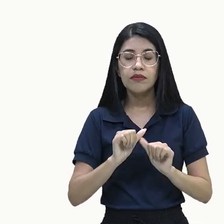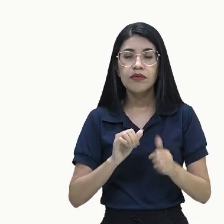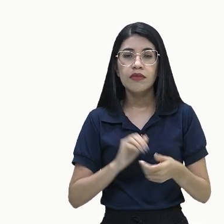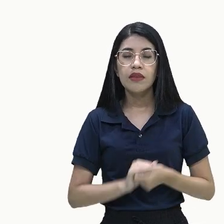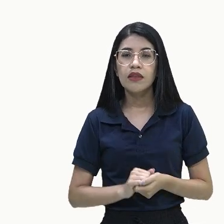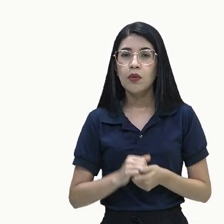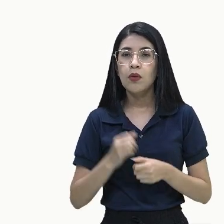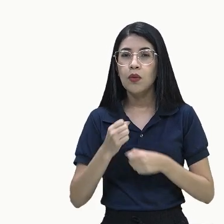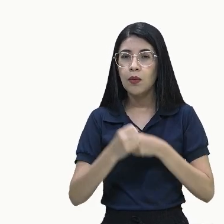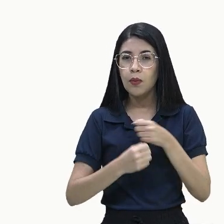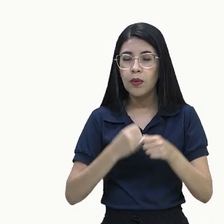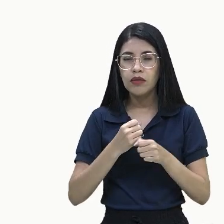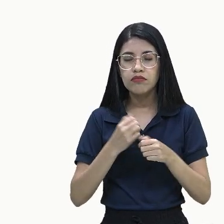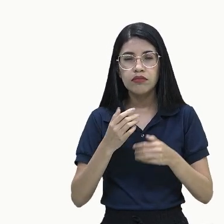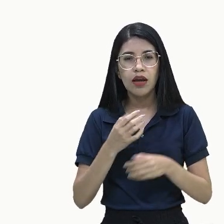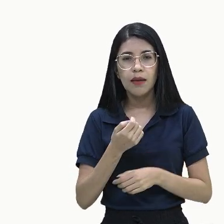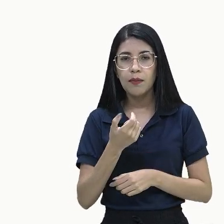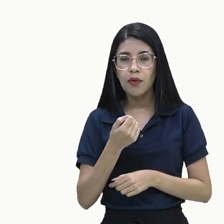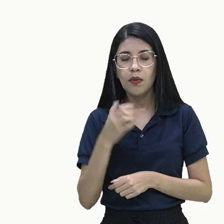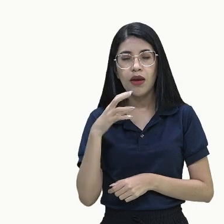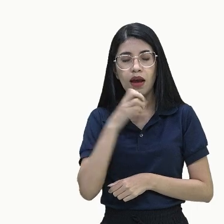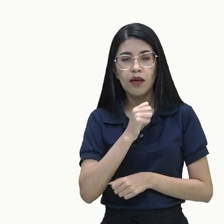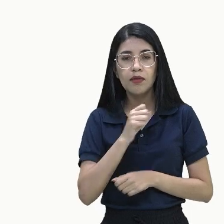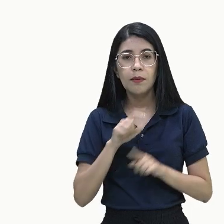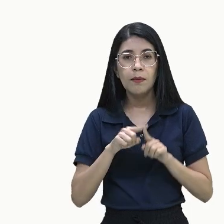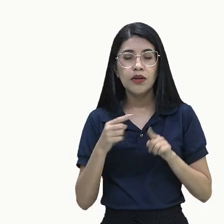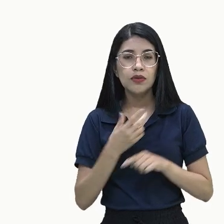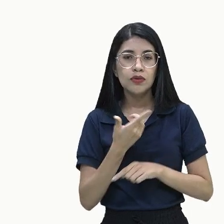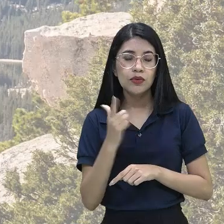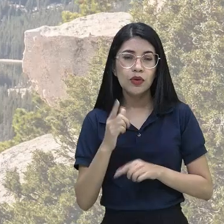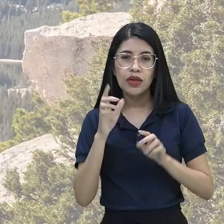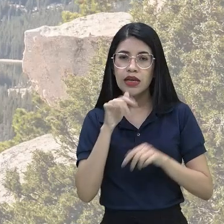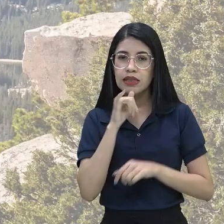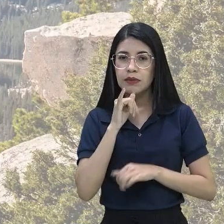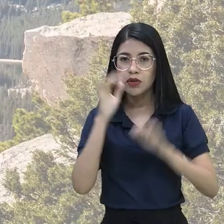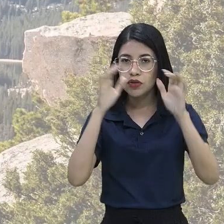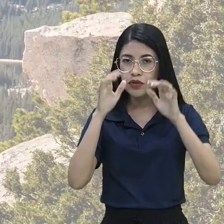né? Já os outros agentes, não. Vamos aí para a erosão